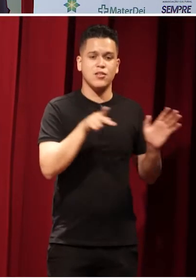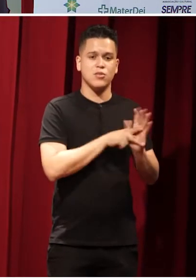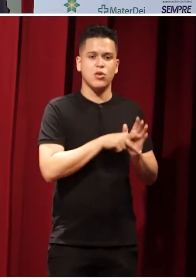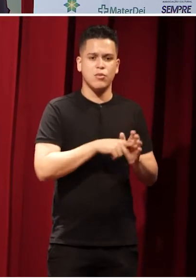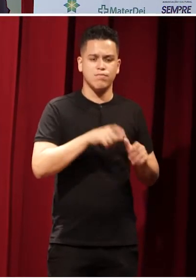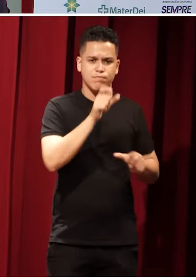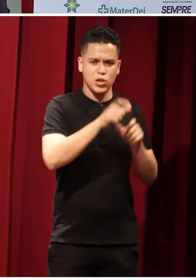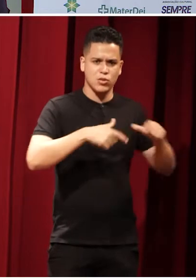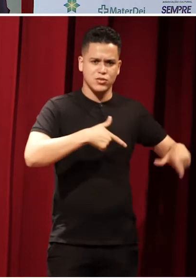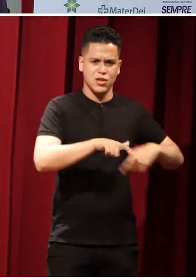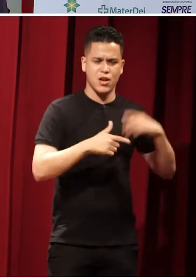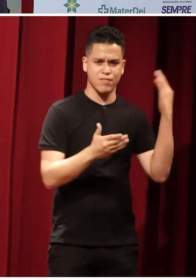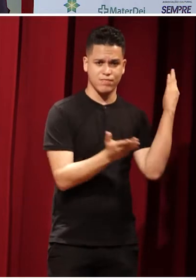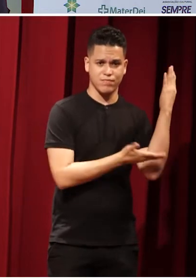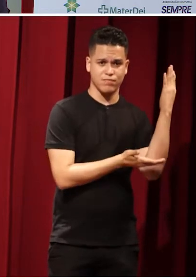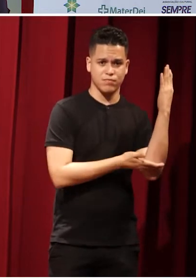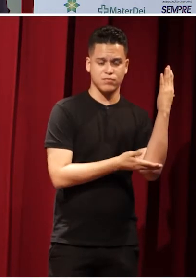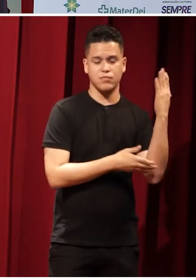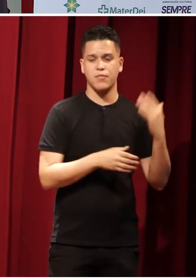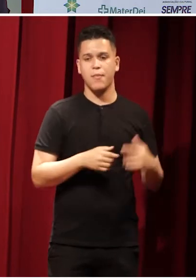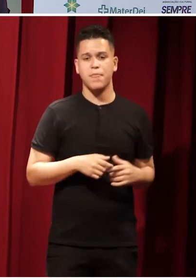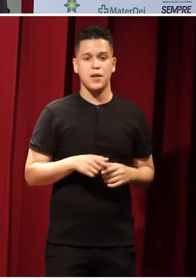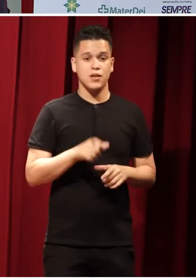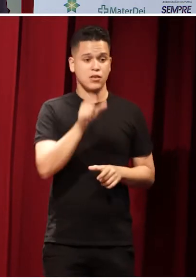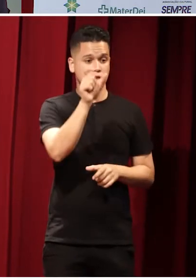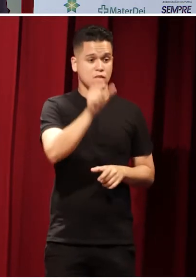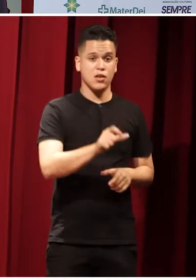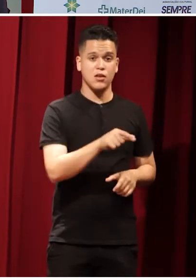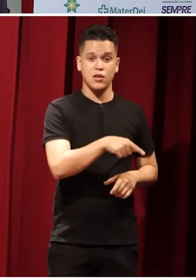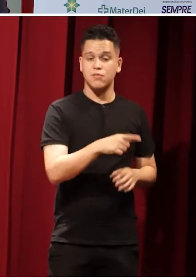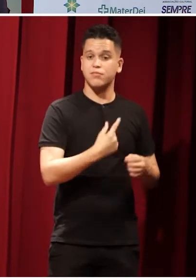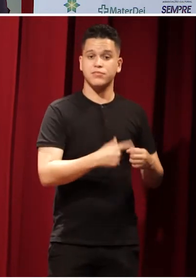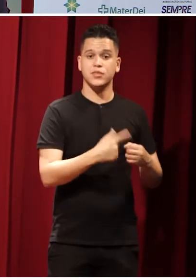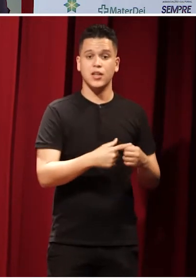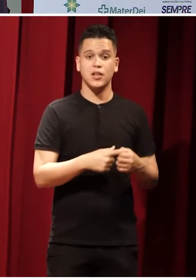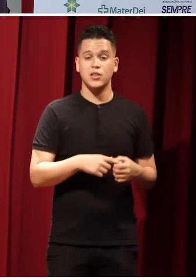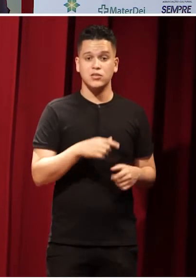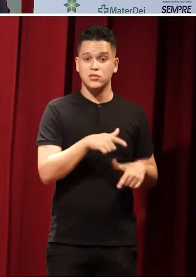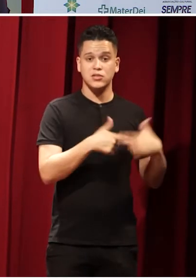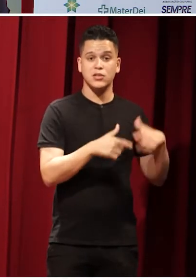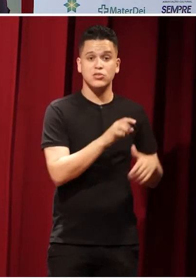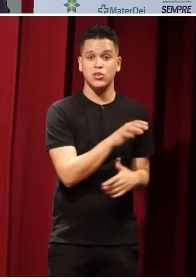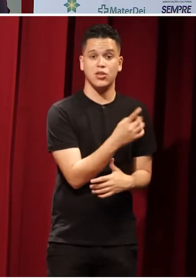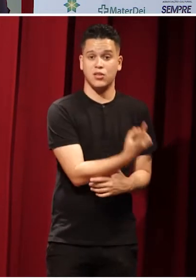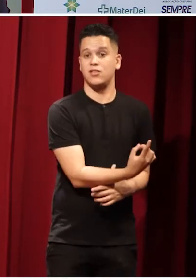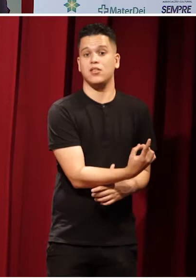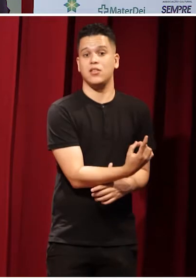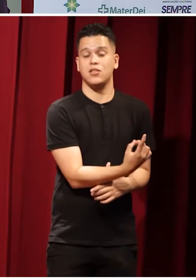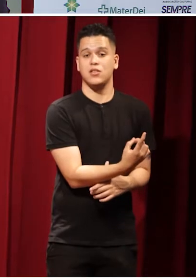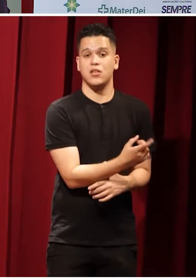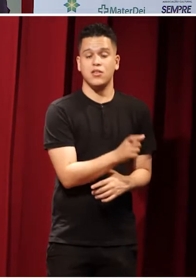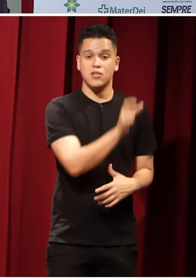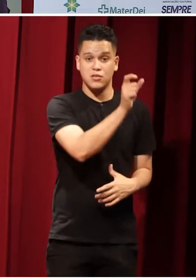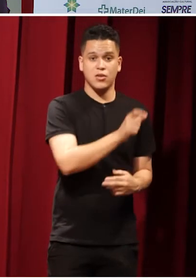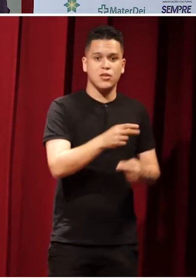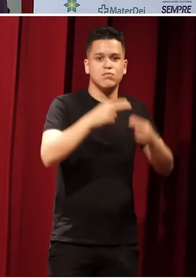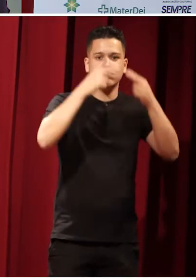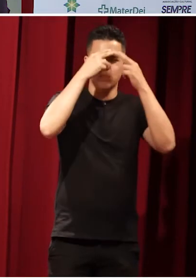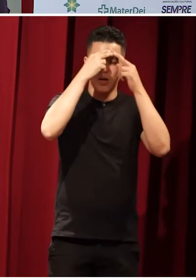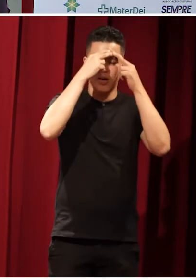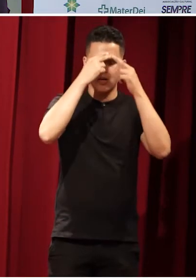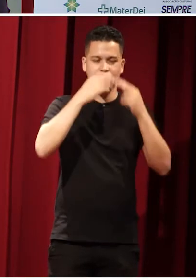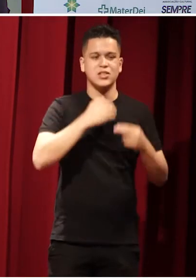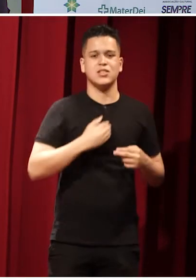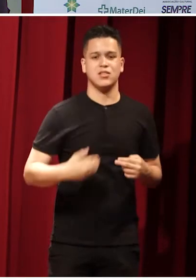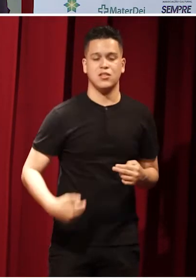de madeireiros ilegais numa cidade que vive inteiramente disso. É um trauma extraordinário.